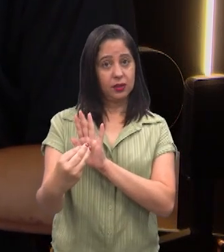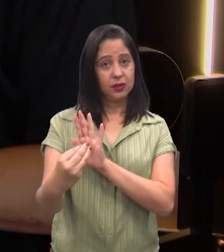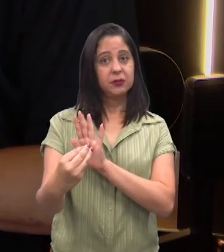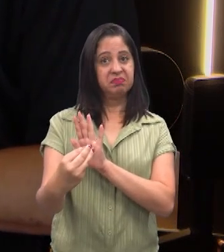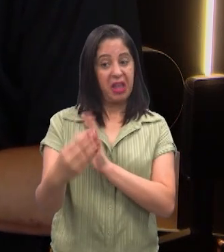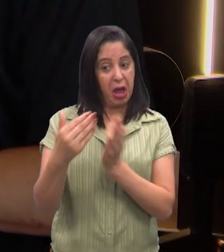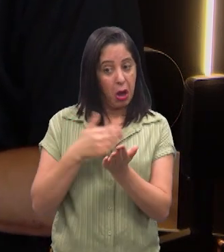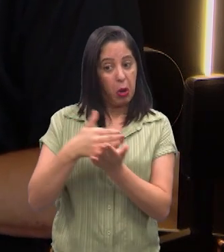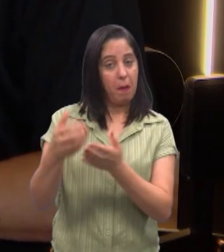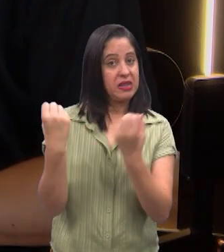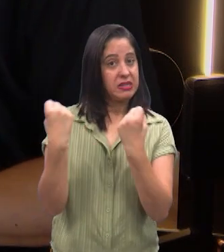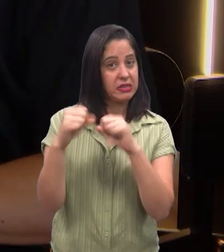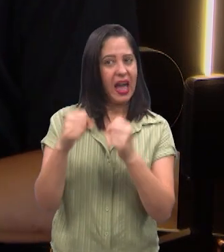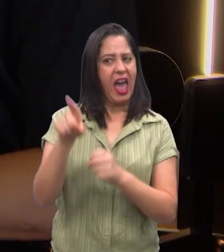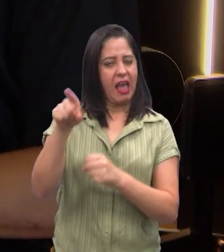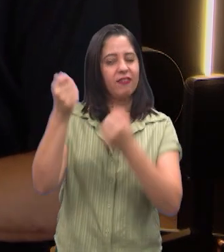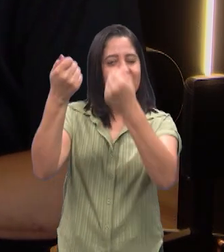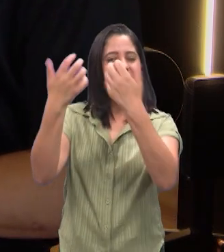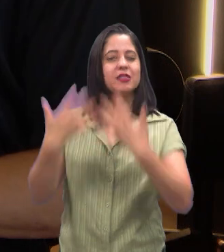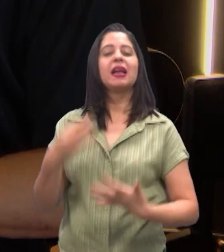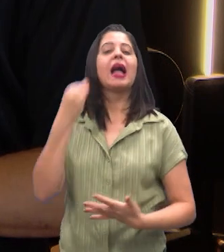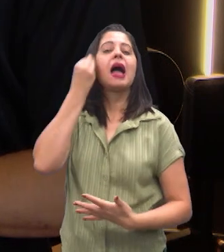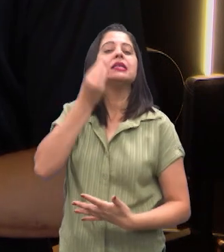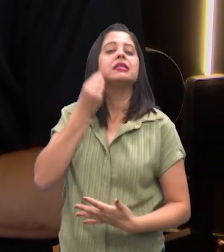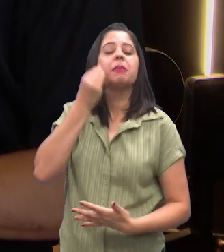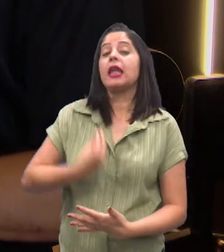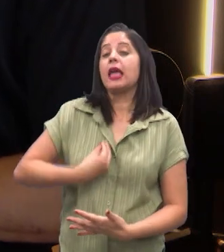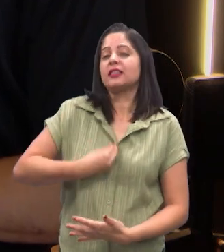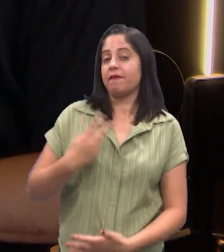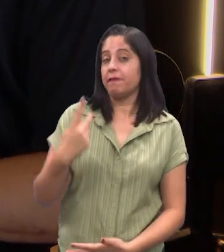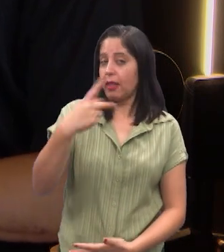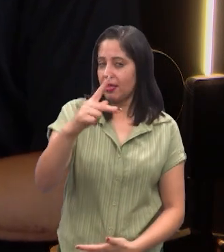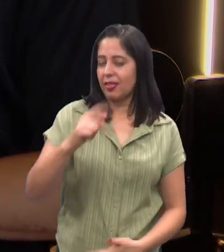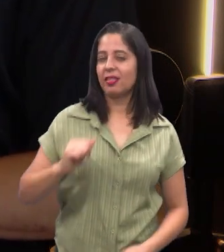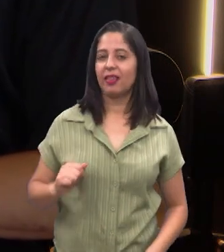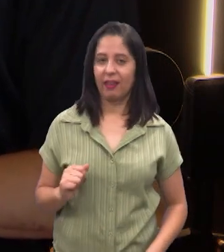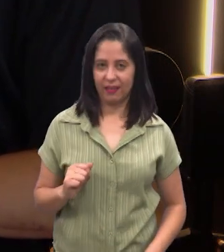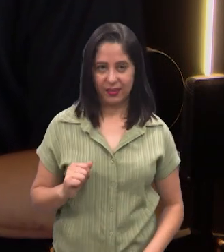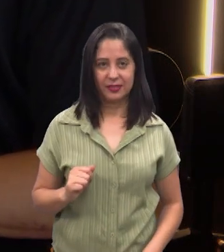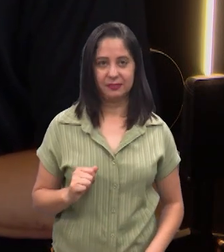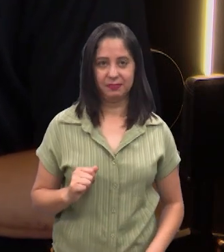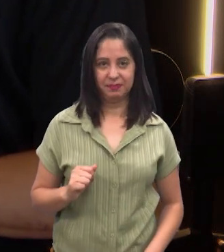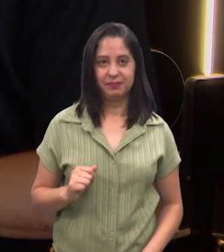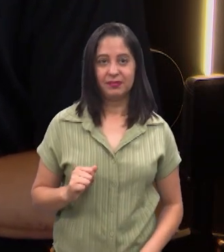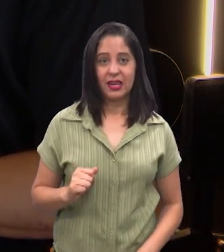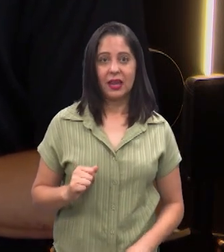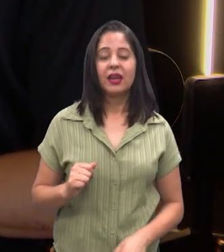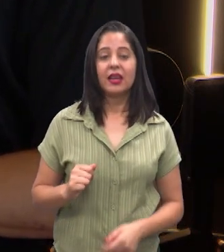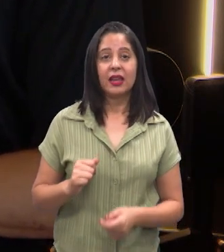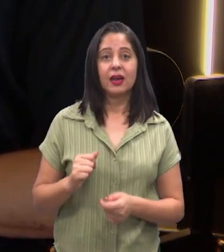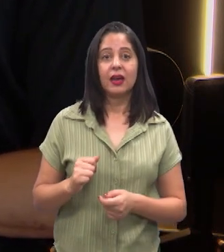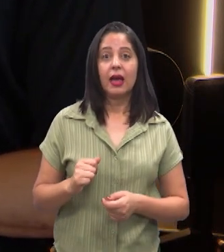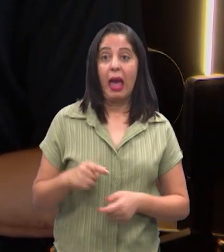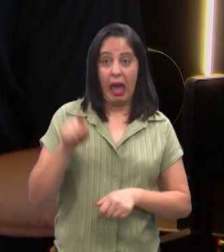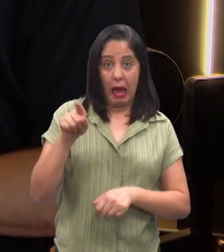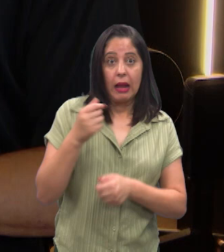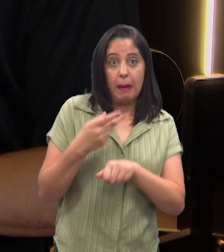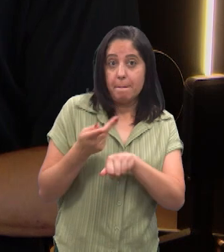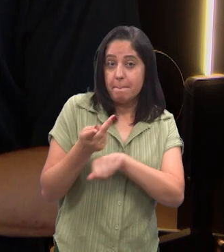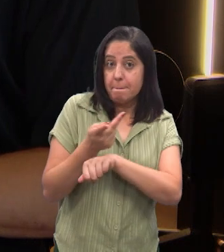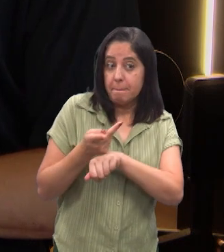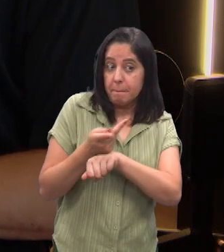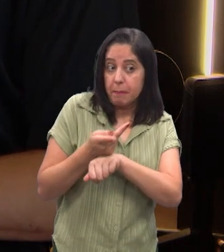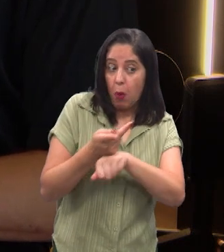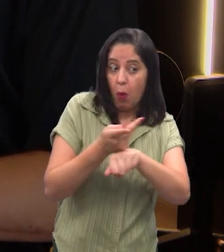começar a fazer atividade física, viu? Ele vai contar um pouquinho sobre a experiência dele. Olha que inspirador que ele começou a fazer, procurou